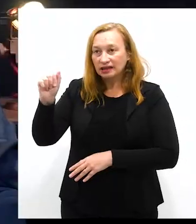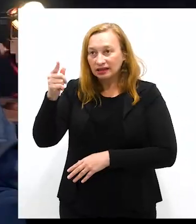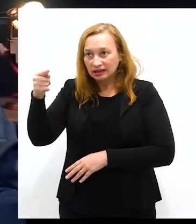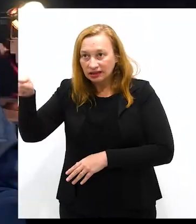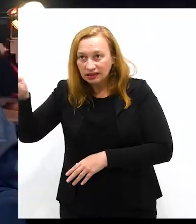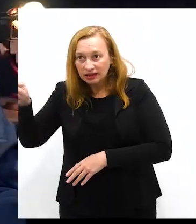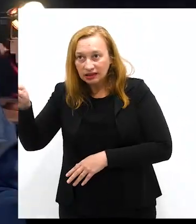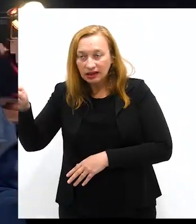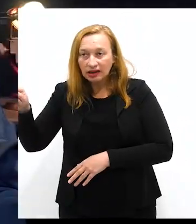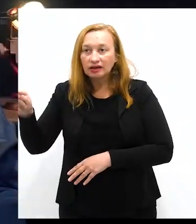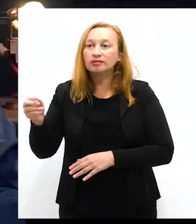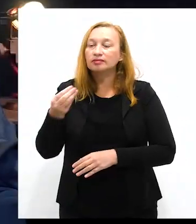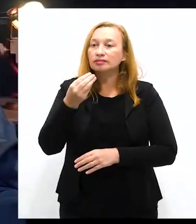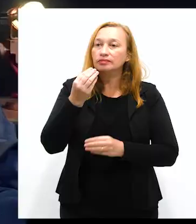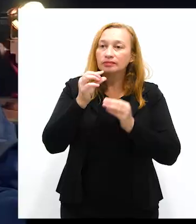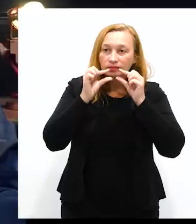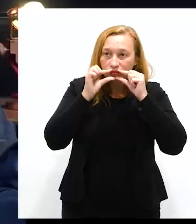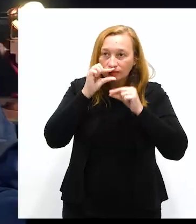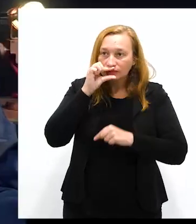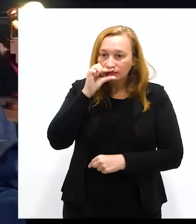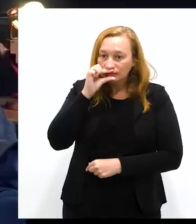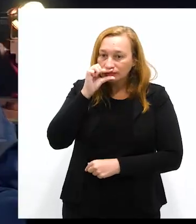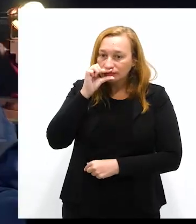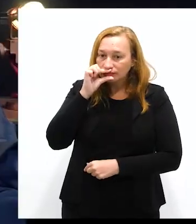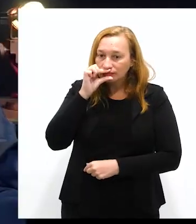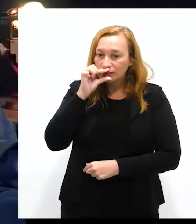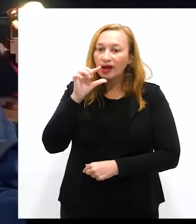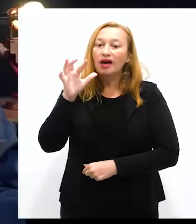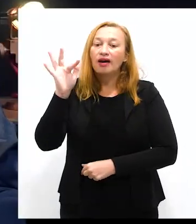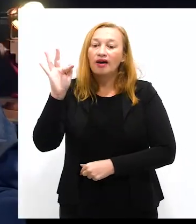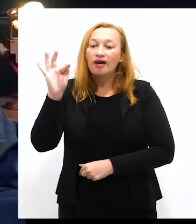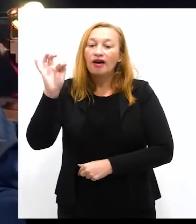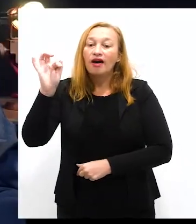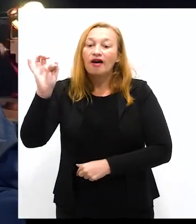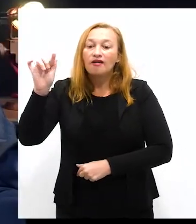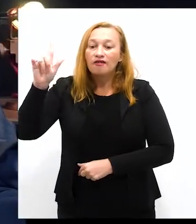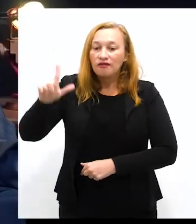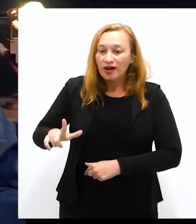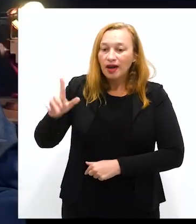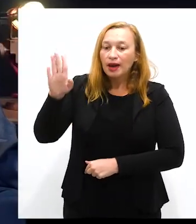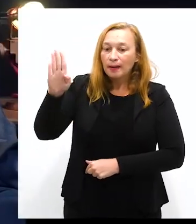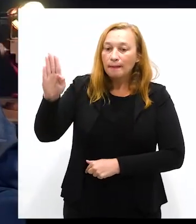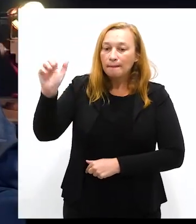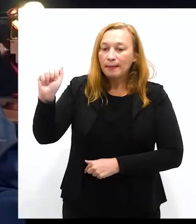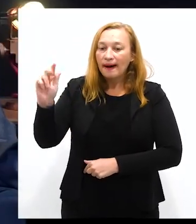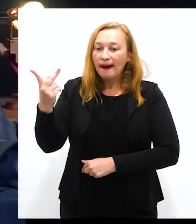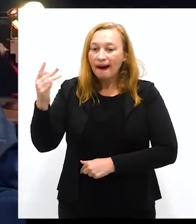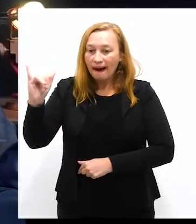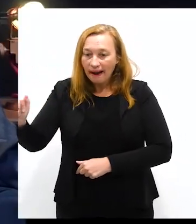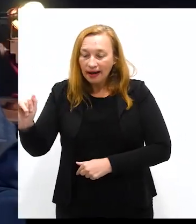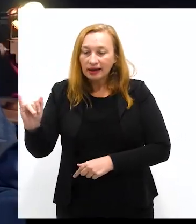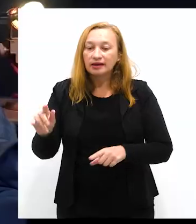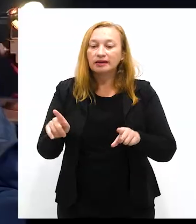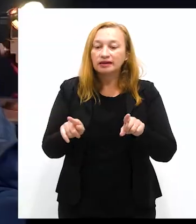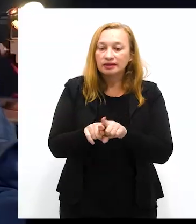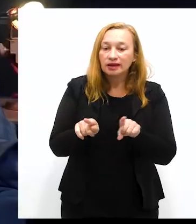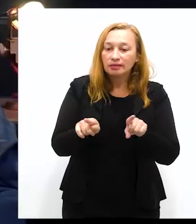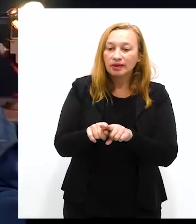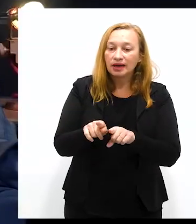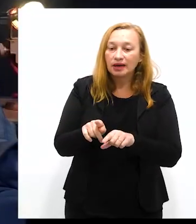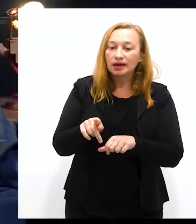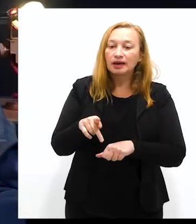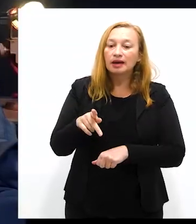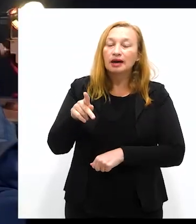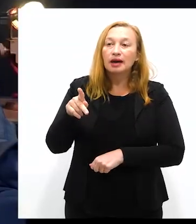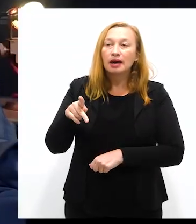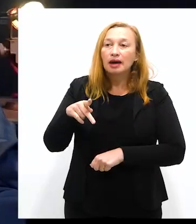Fé Bahá'í. Então, aconteceu disso, de juntar todos. E aí o respeito ainda é